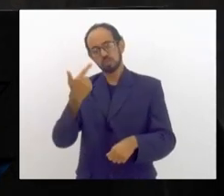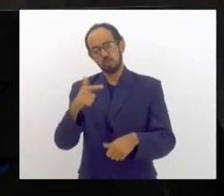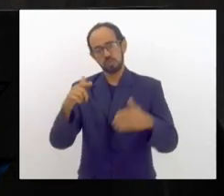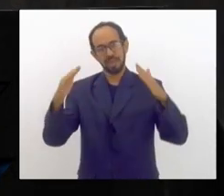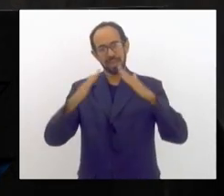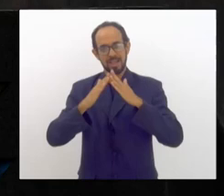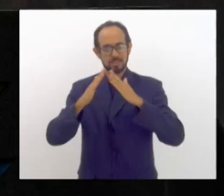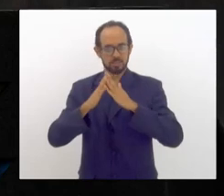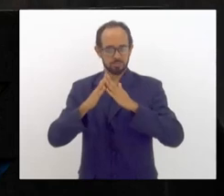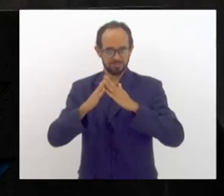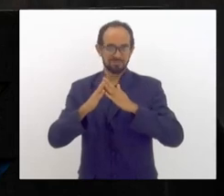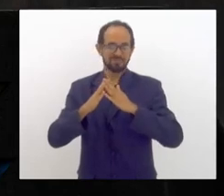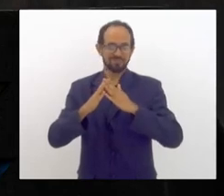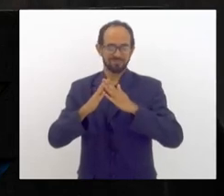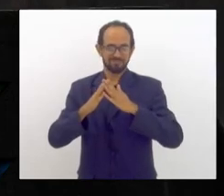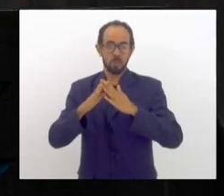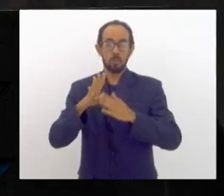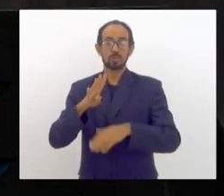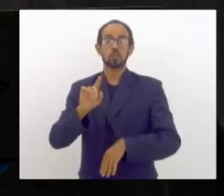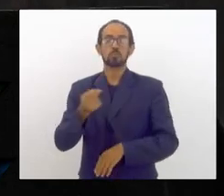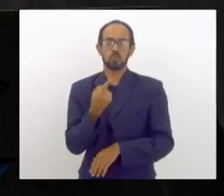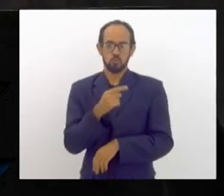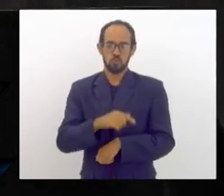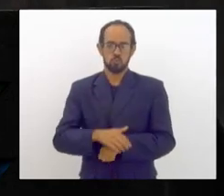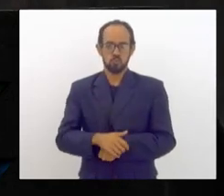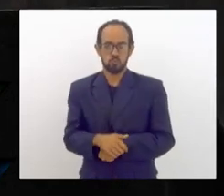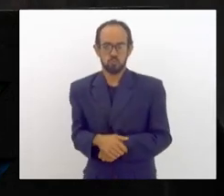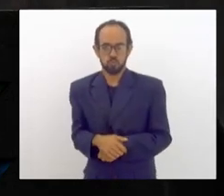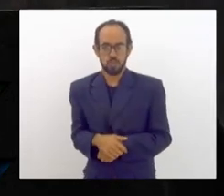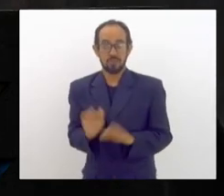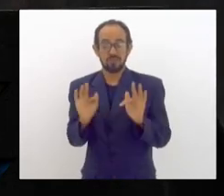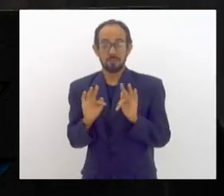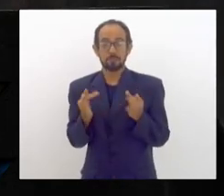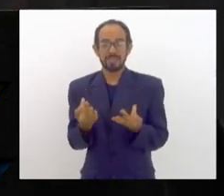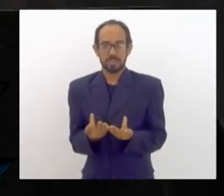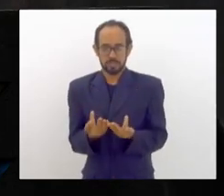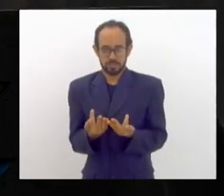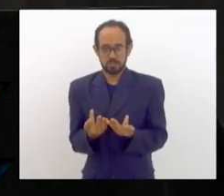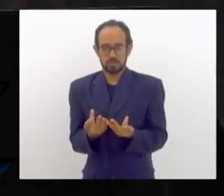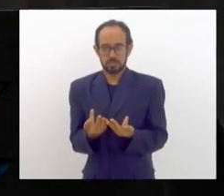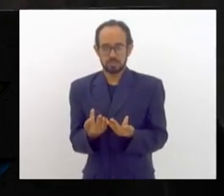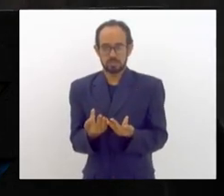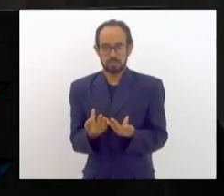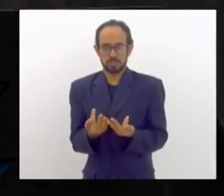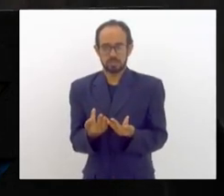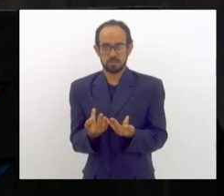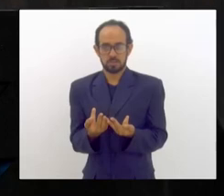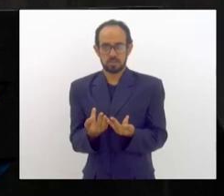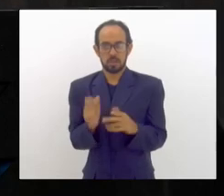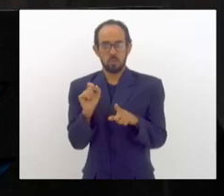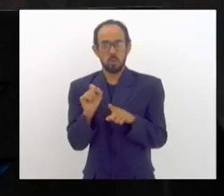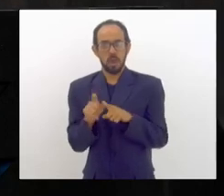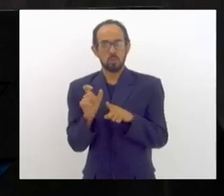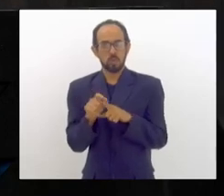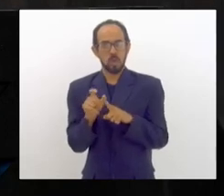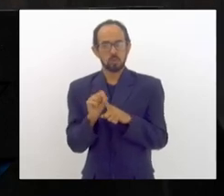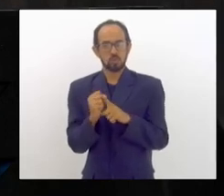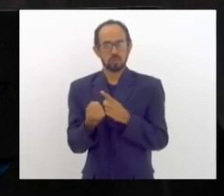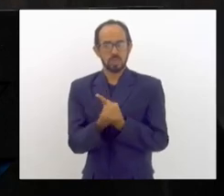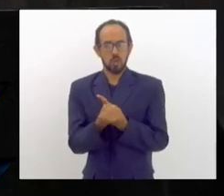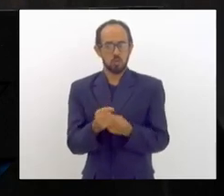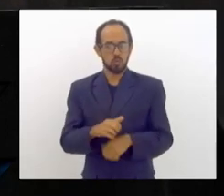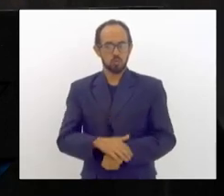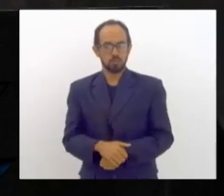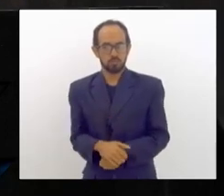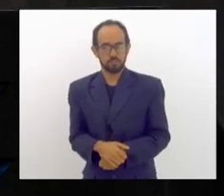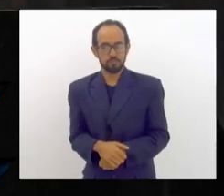desabrigadas. 4 mil famílias que estão no aluguel social.